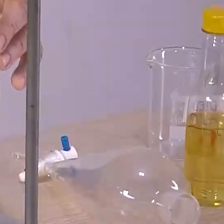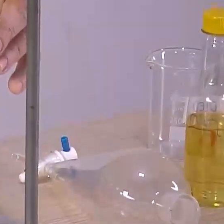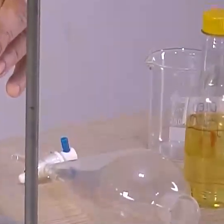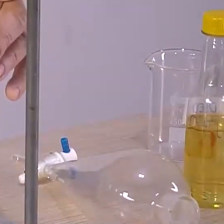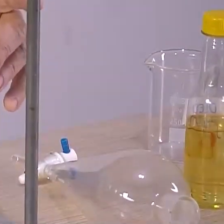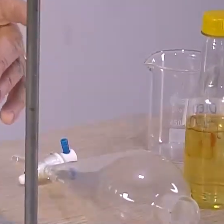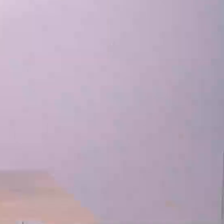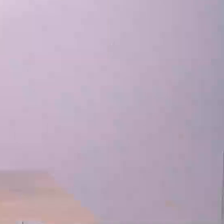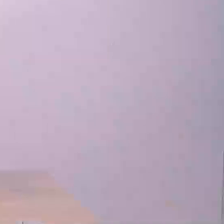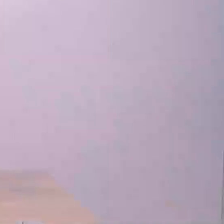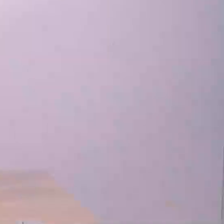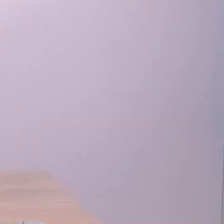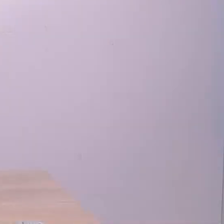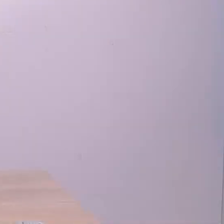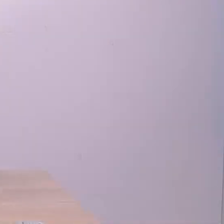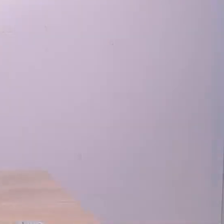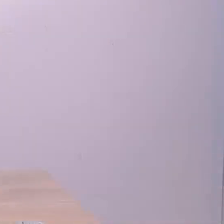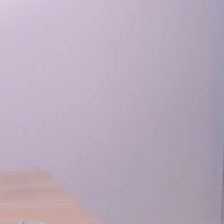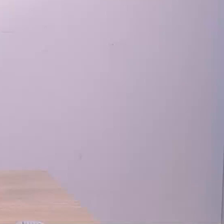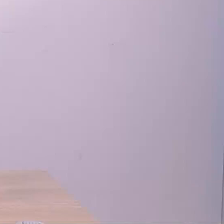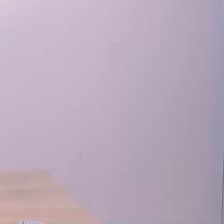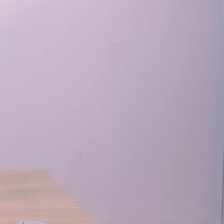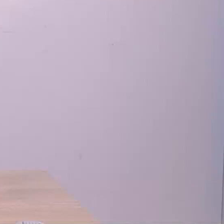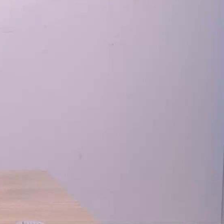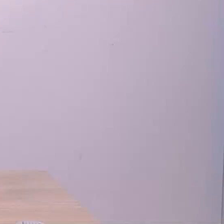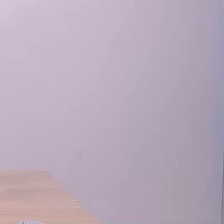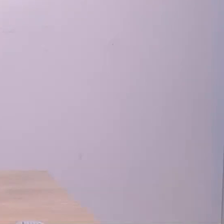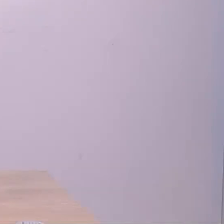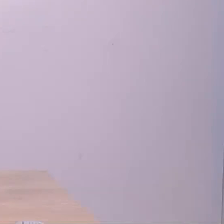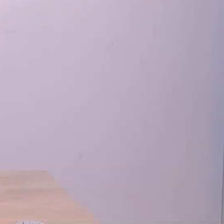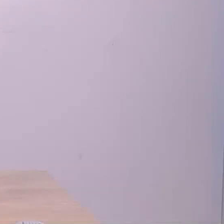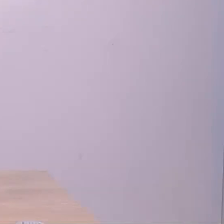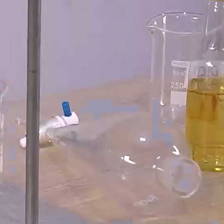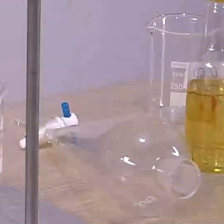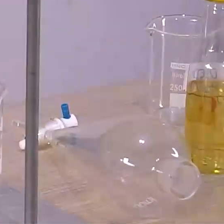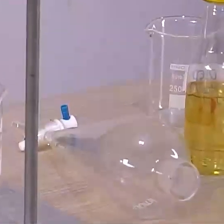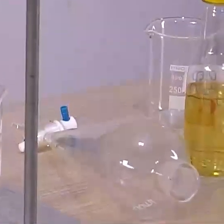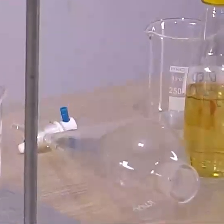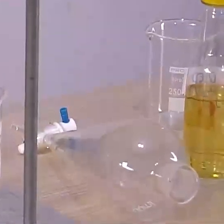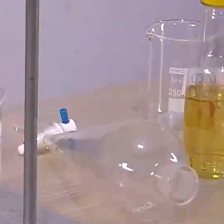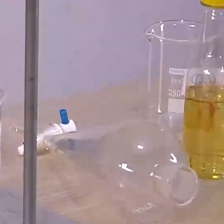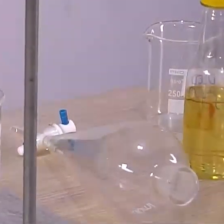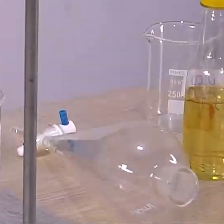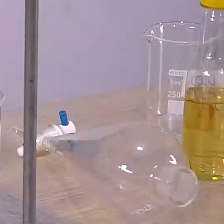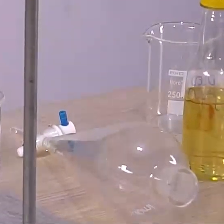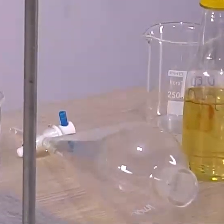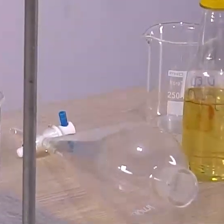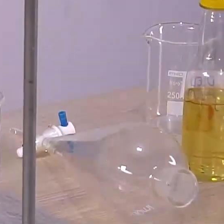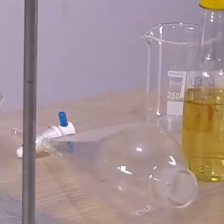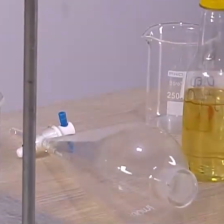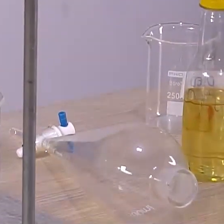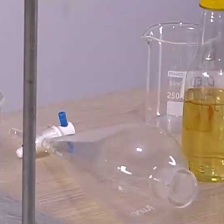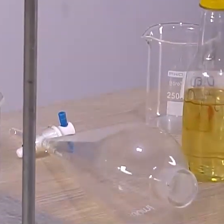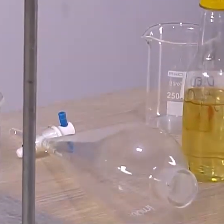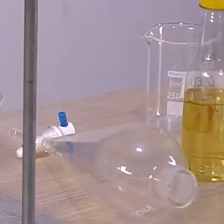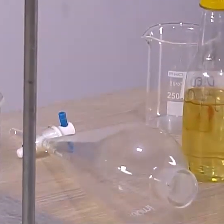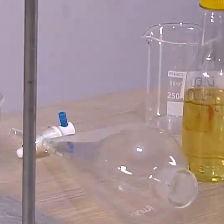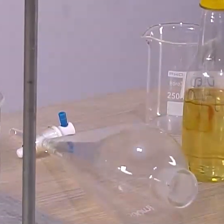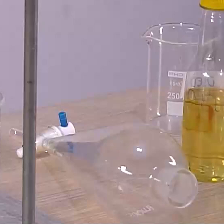saindo limpa, a água está saindo cristalina. Por quê? Estou usando o